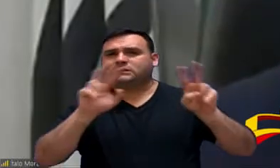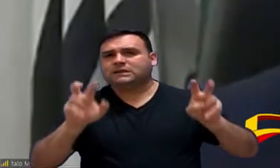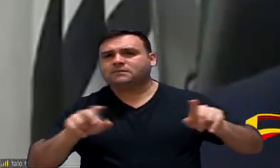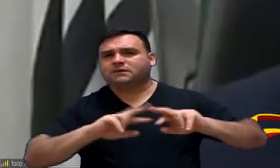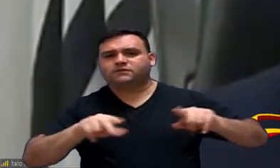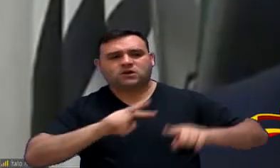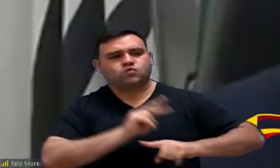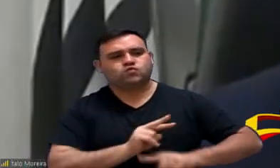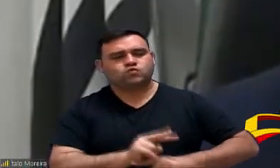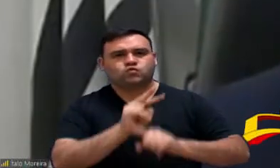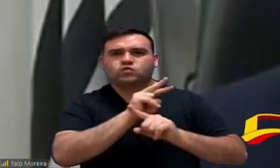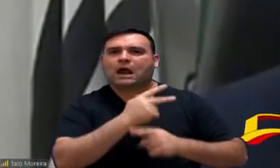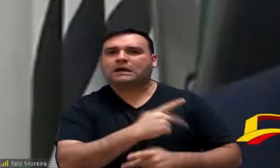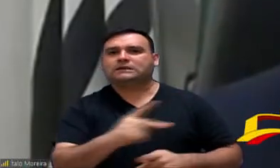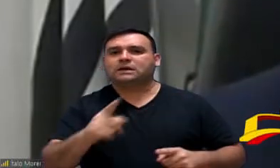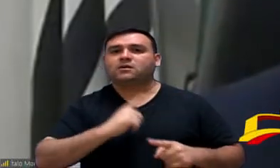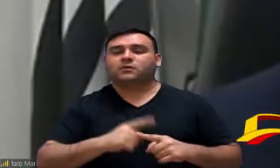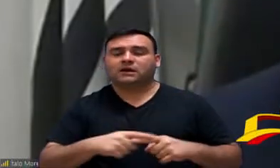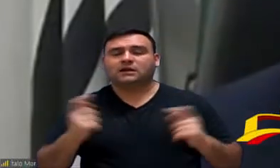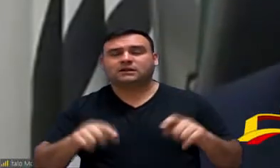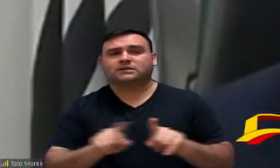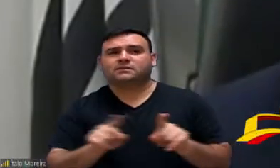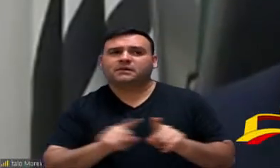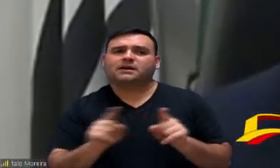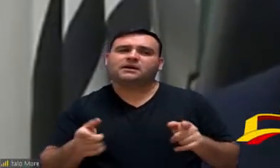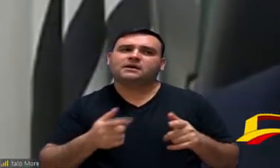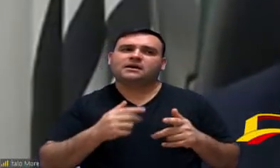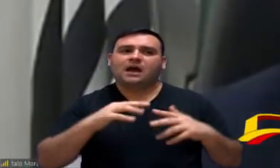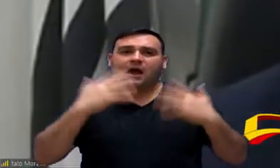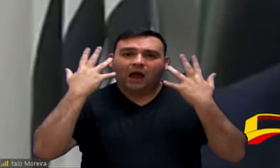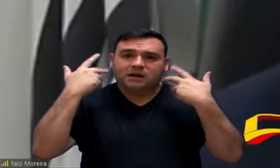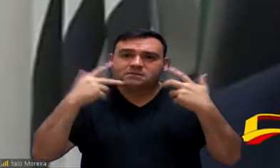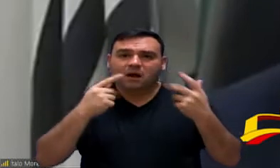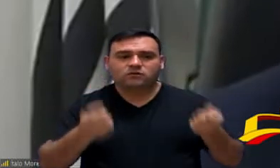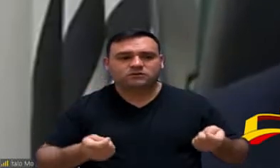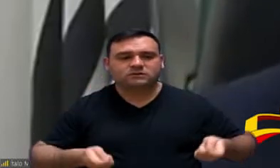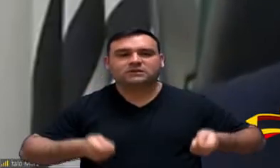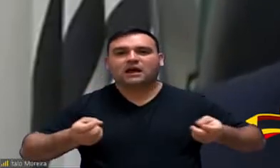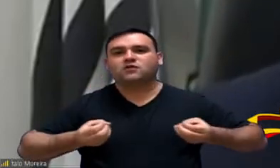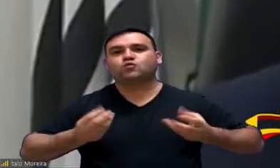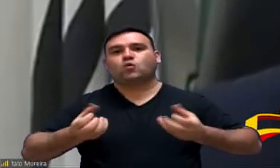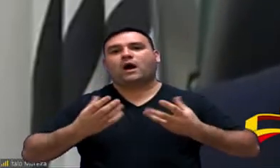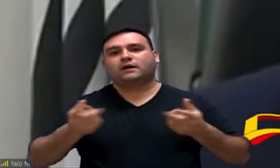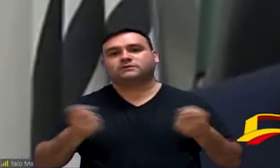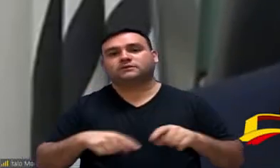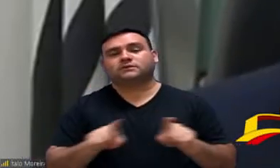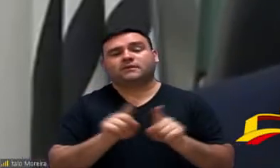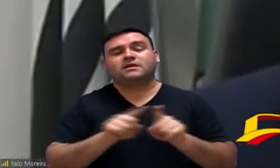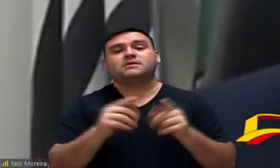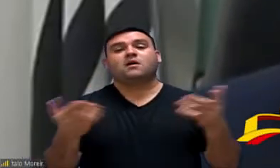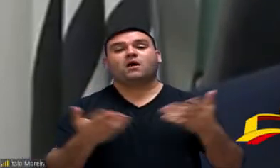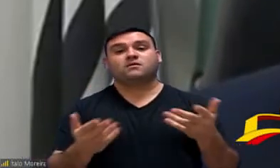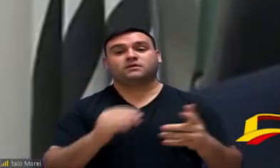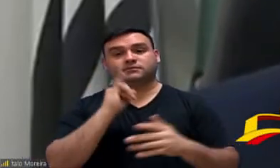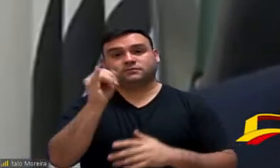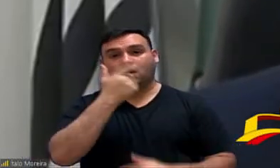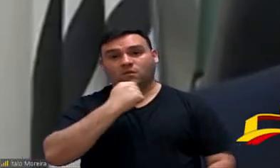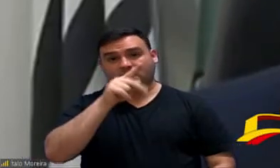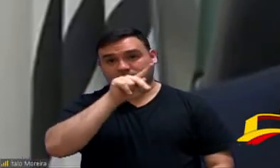de cuidados com eles, para eles poderem, inclusive, encaminhar esses animais para doação. Então, caminho aqui, senhor